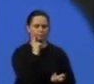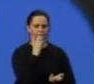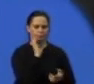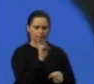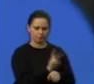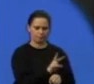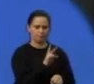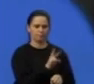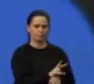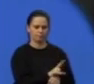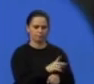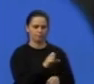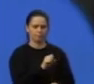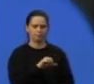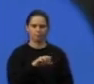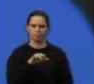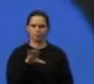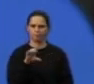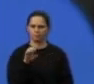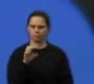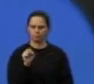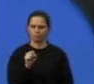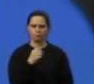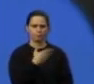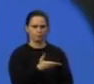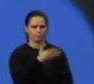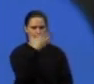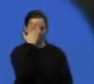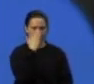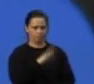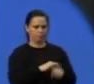primeiros socorros às vítimas de acidente.